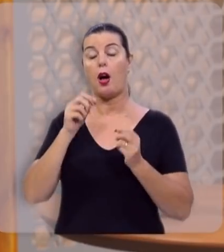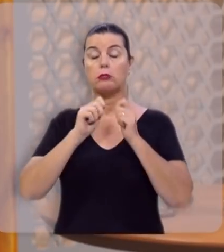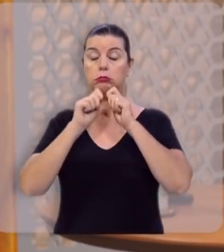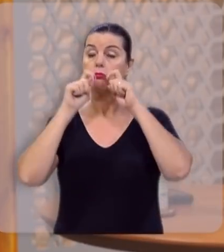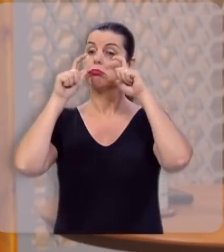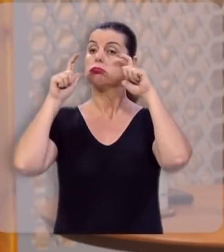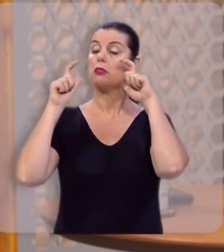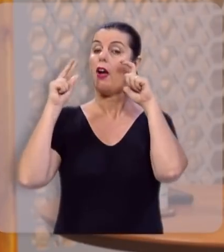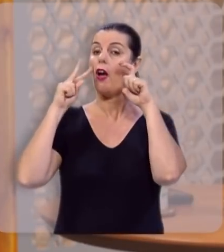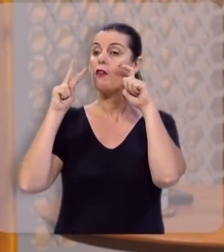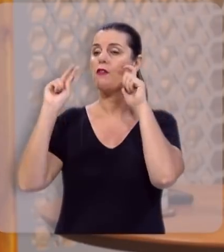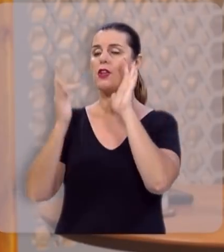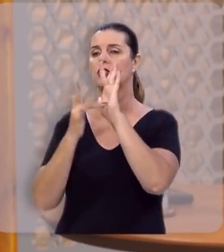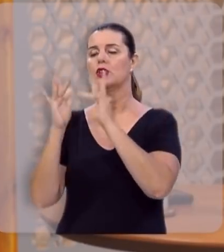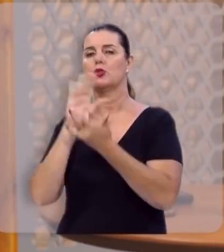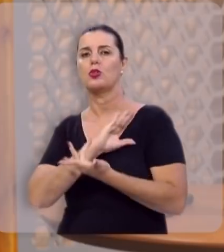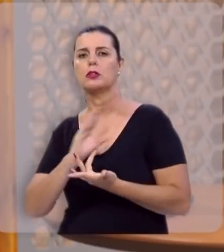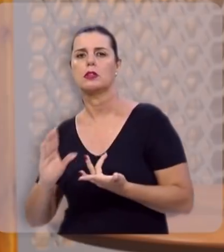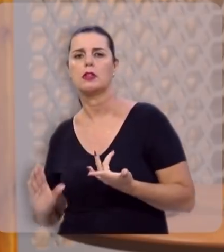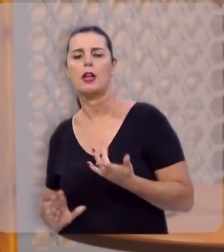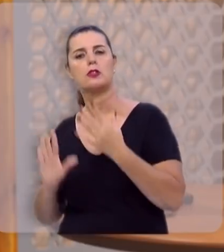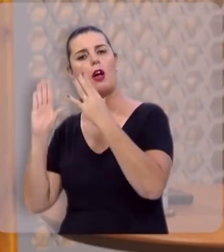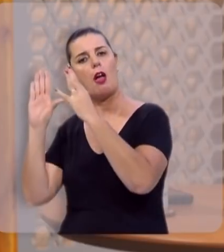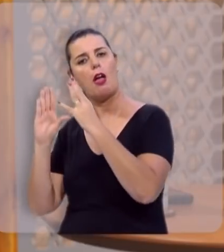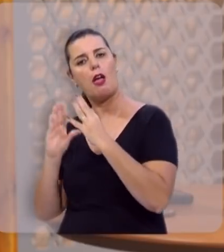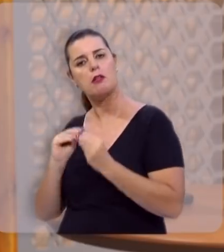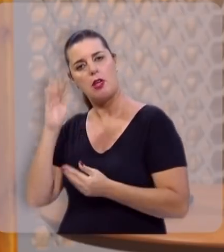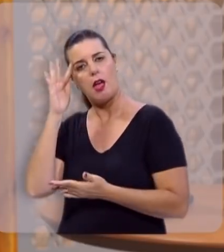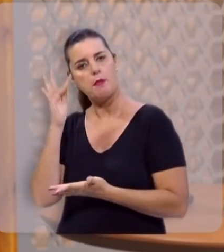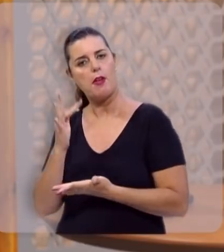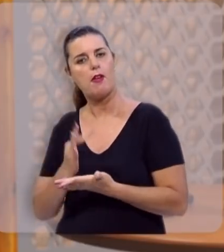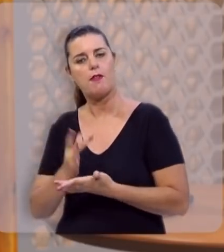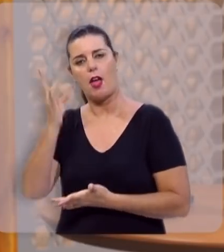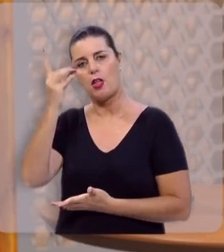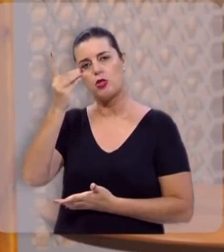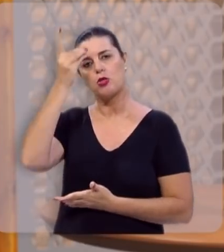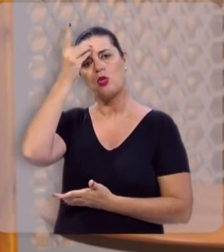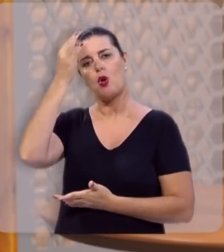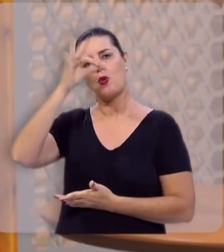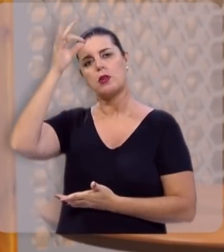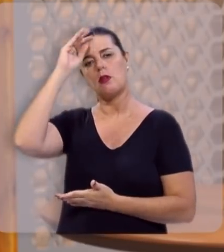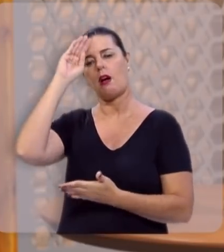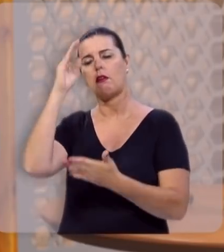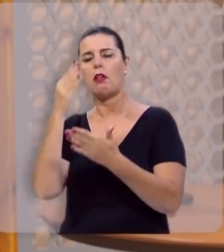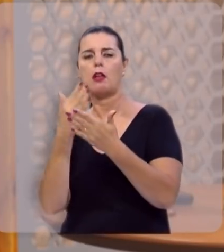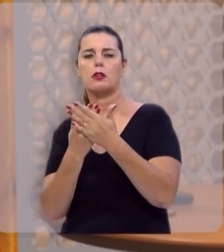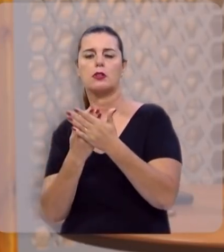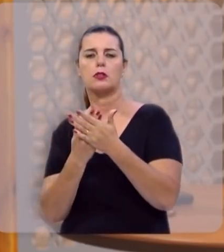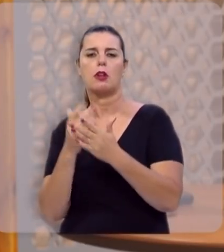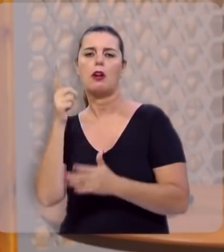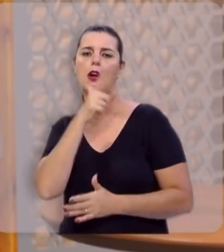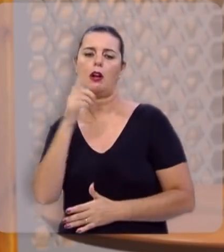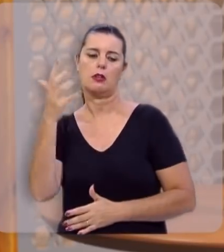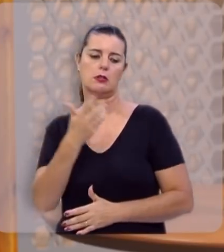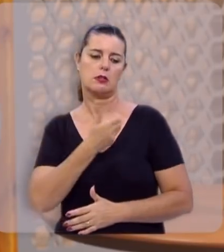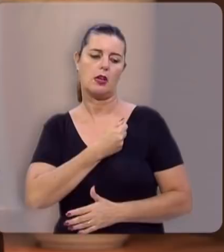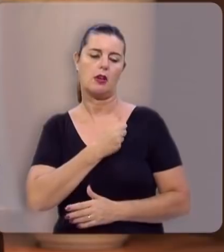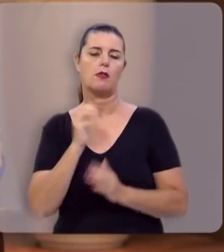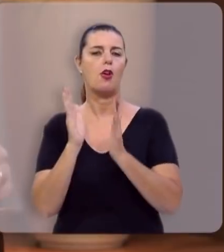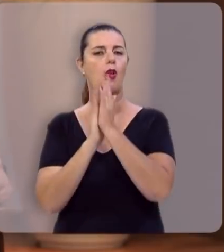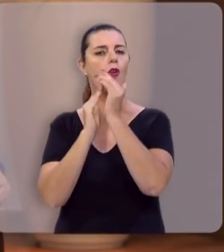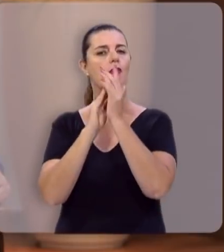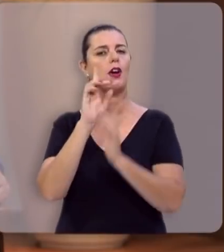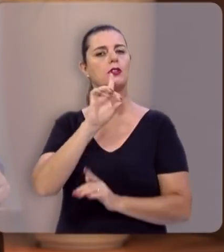ele abre os olhos e ele vê a Cristo e ele recebe a fé como um dom dado pelo Espírito e crê, e portanto é salvo. Louvado seja